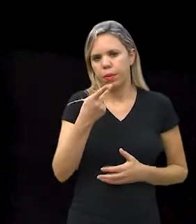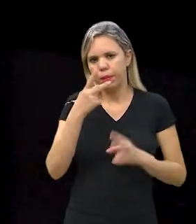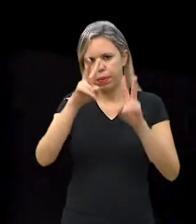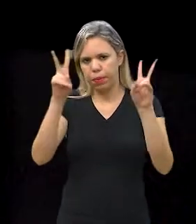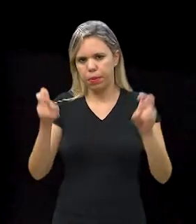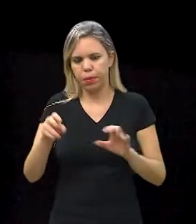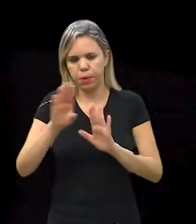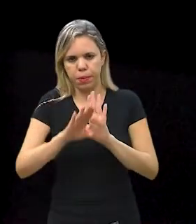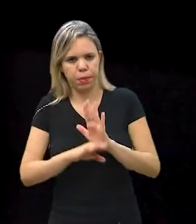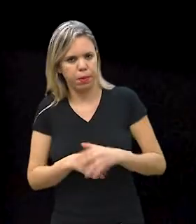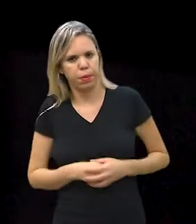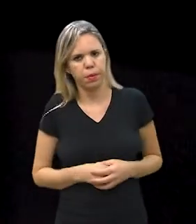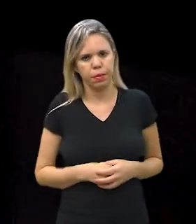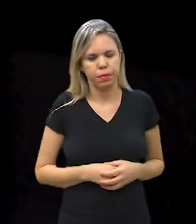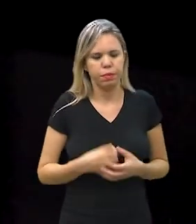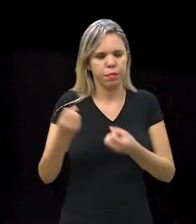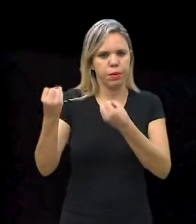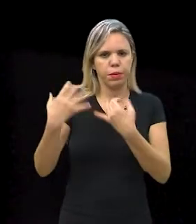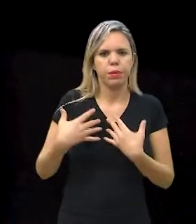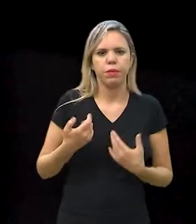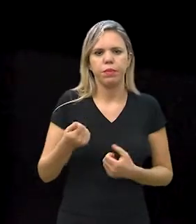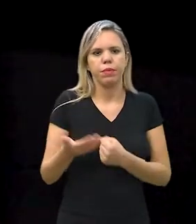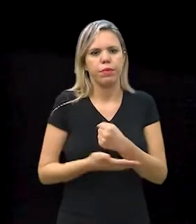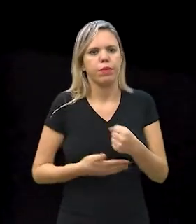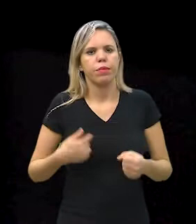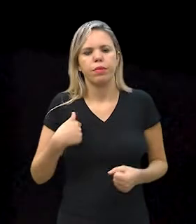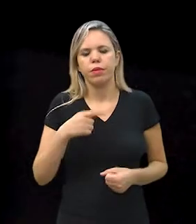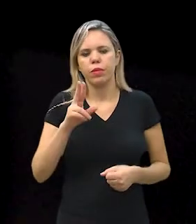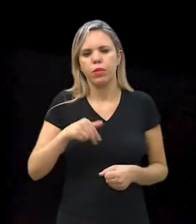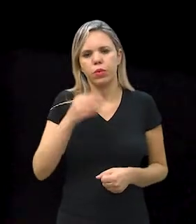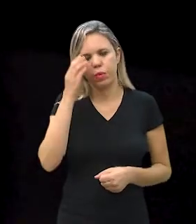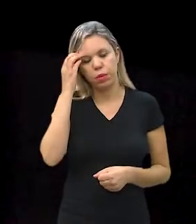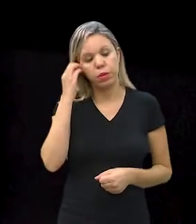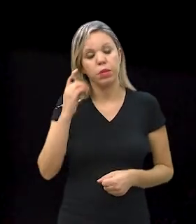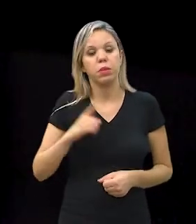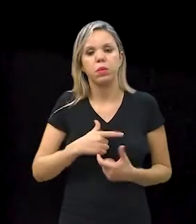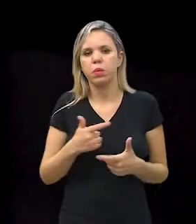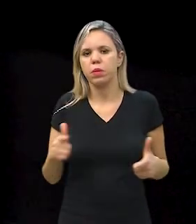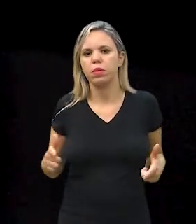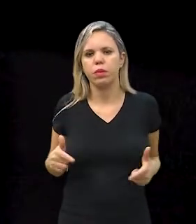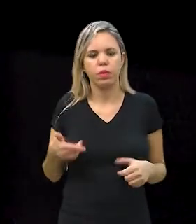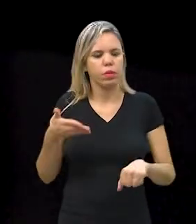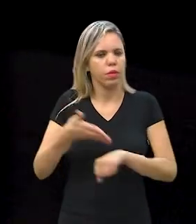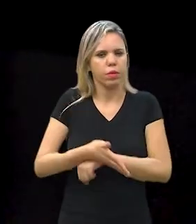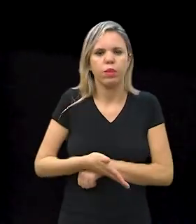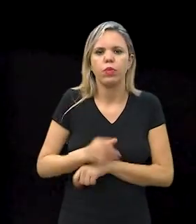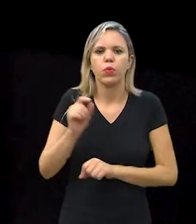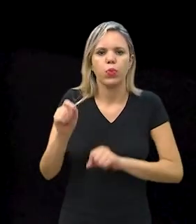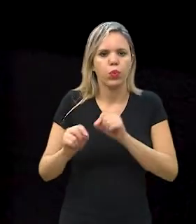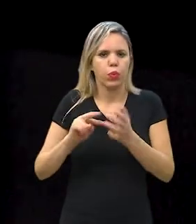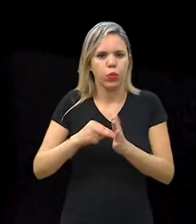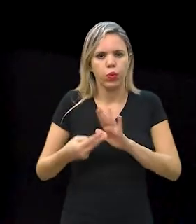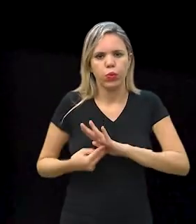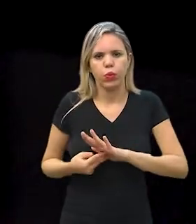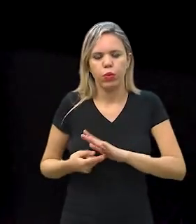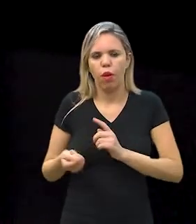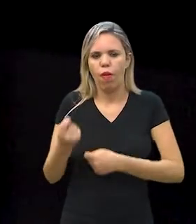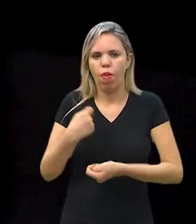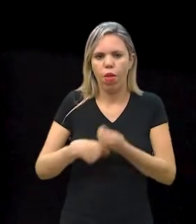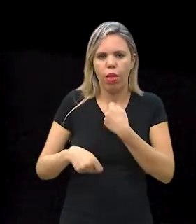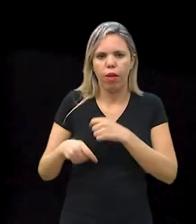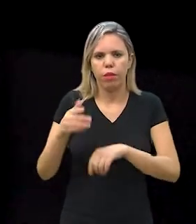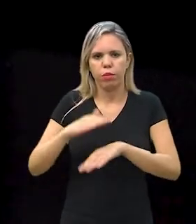falar desse tema aqui no programa. Me conta um pouquinho, para quem nunca teve acesso, o que é